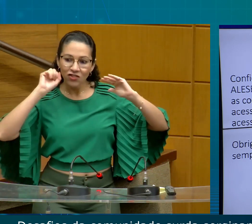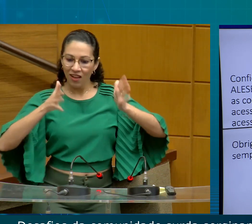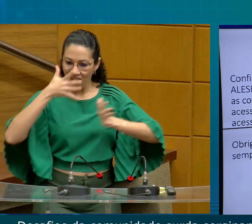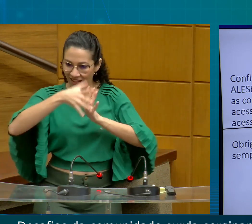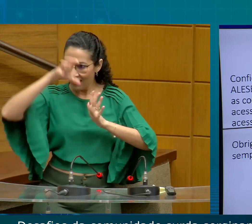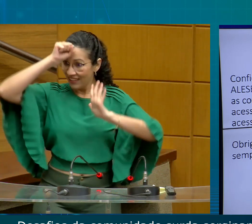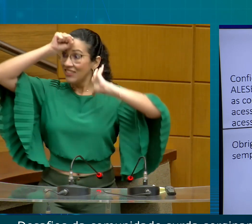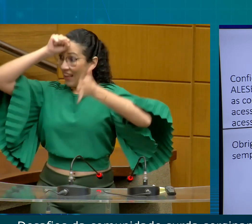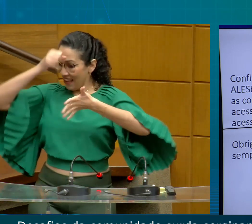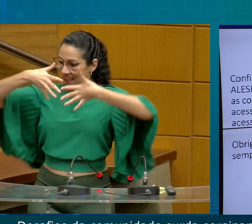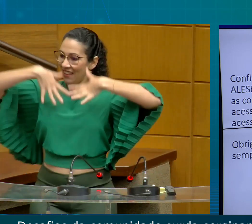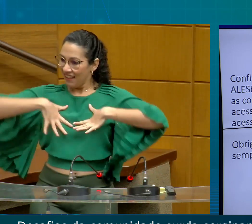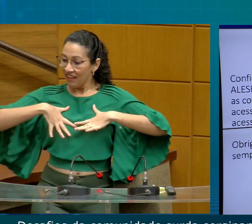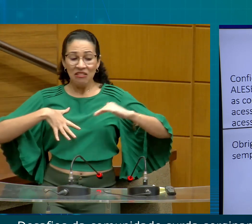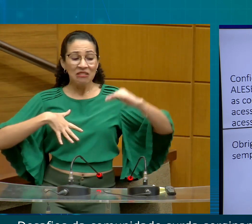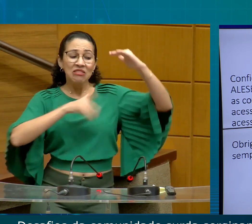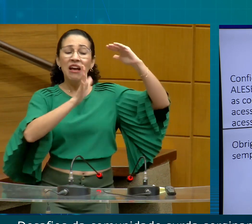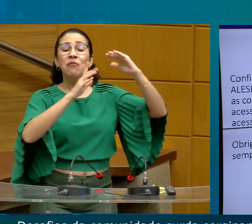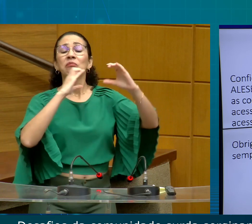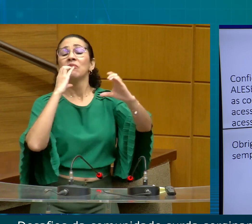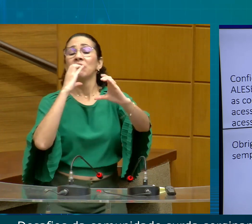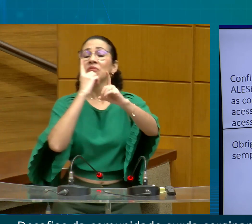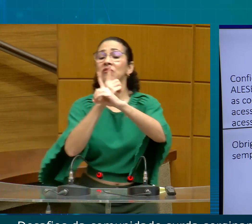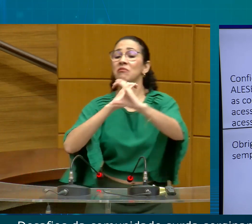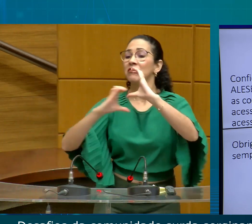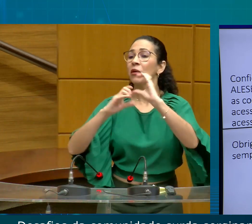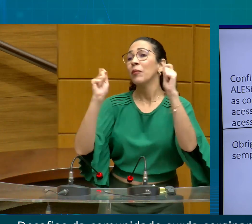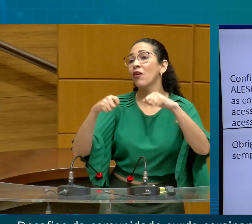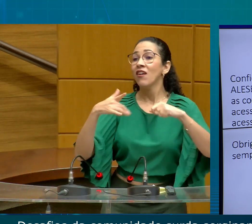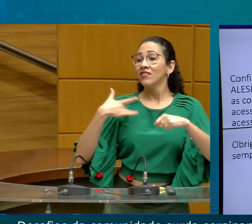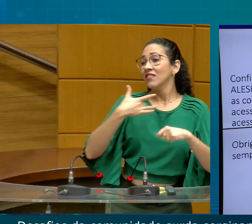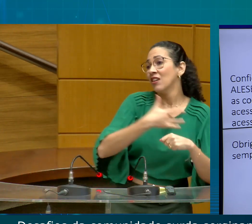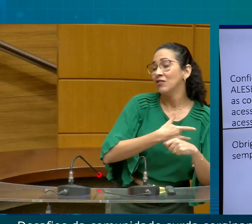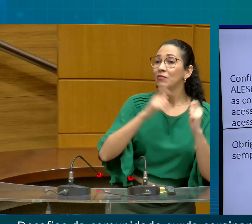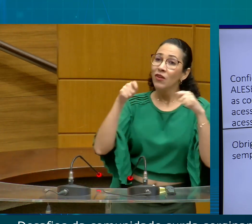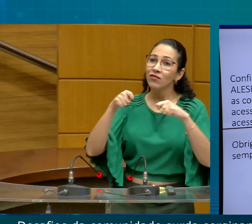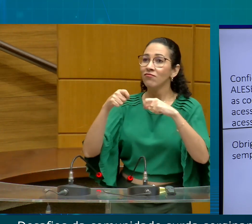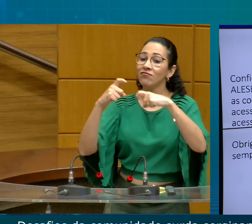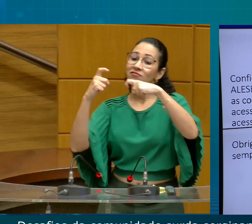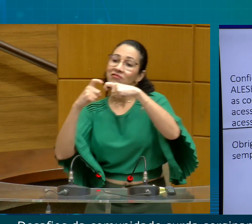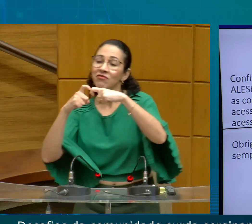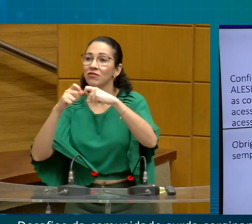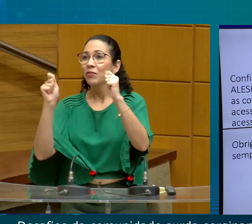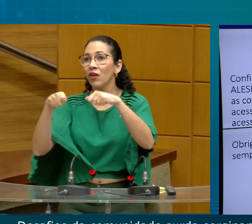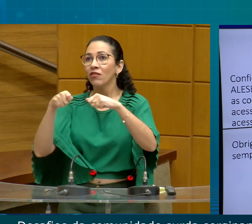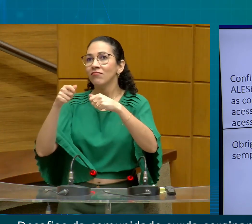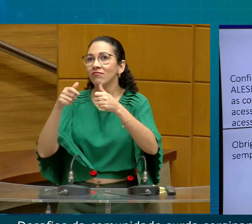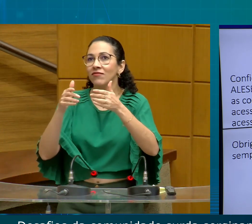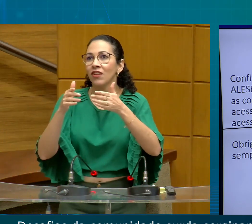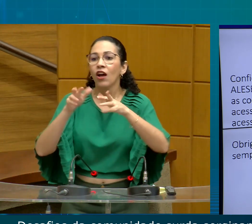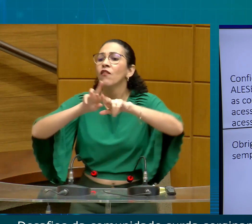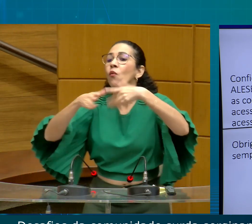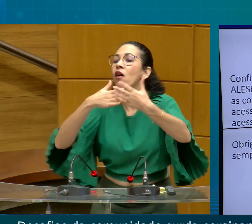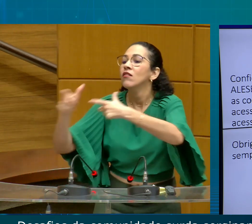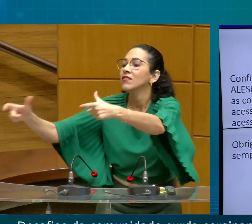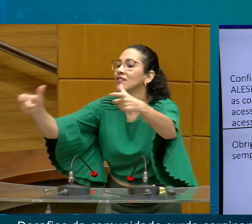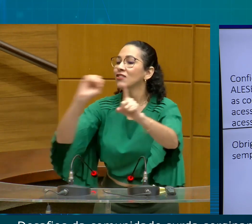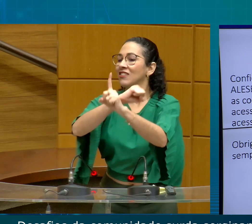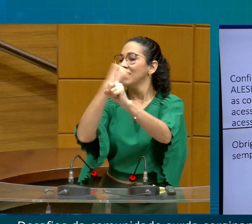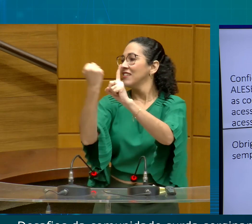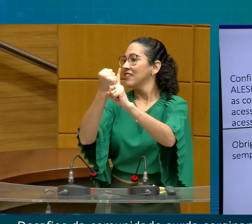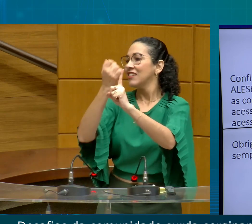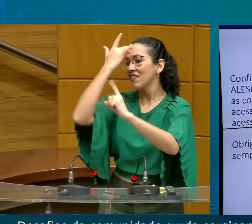como ocorreu antes, já, né? Já houve um desenvolvimento, mas que a gente consiga continuar, né? Porque quando, às vezes, vamos